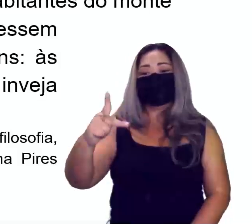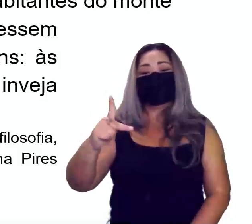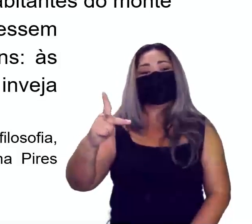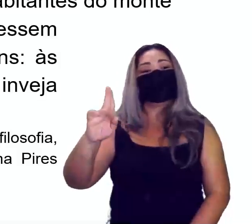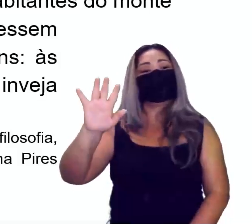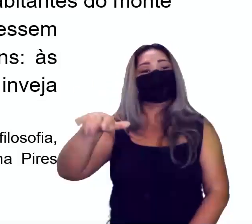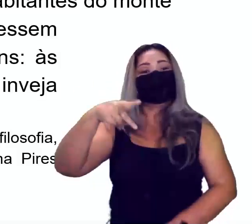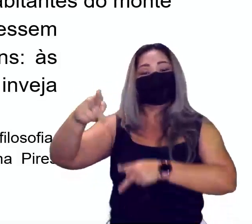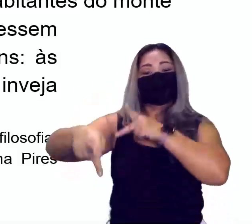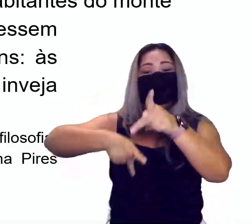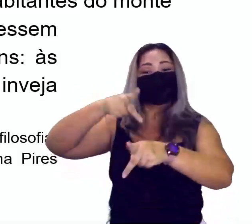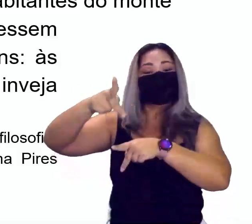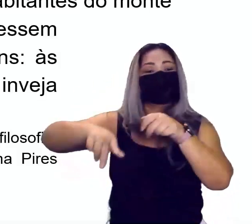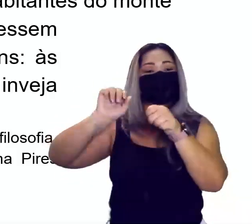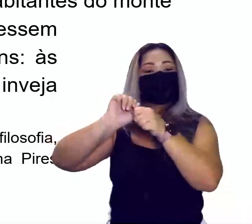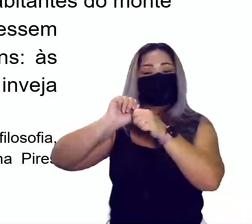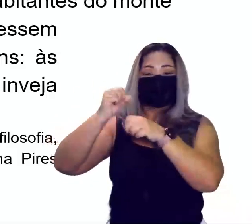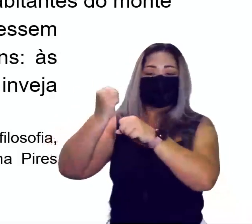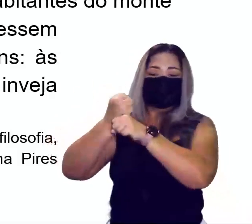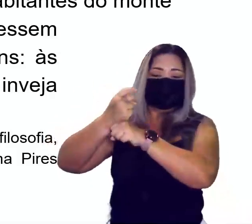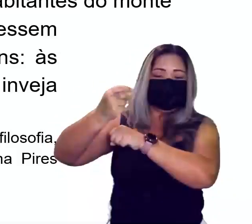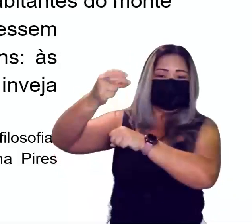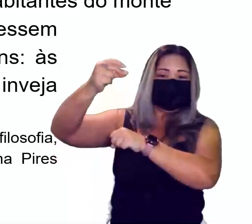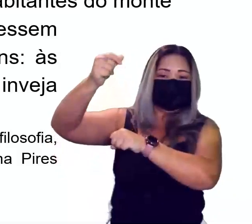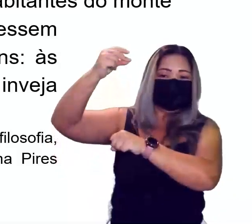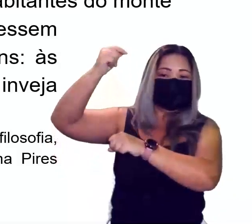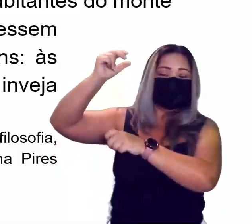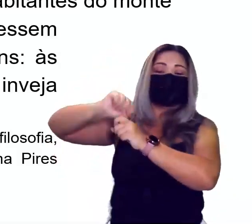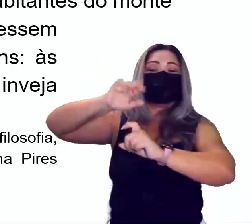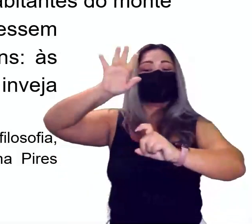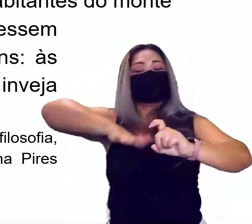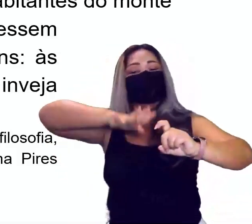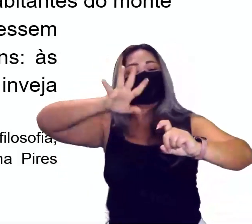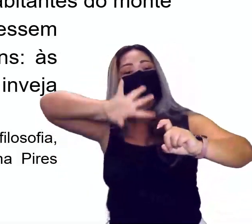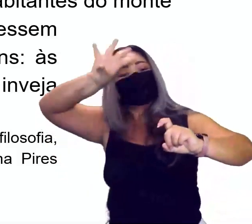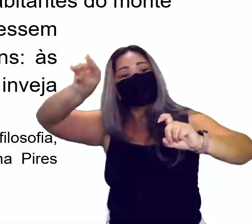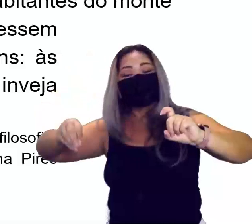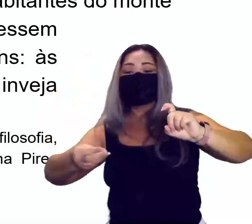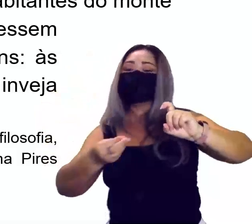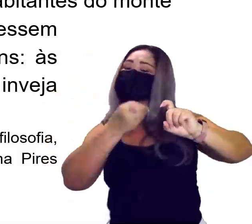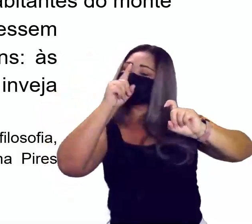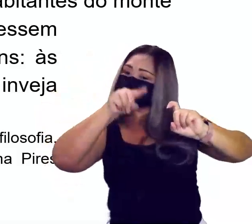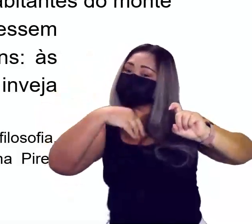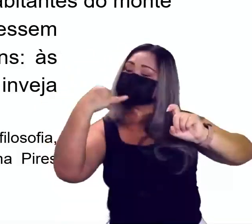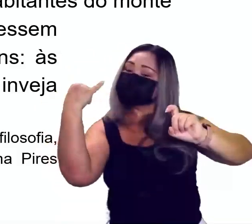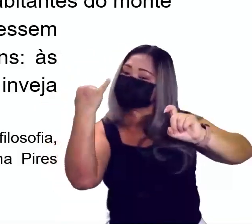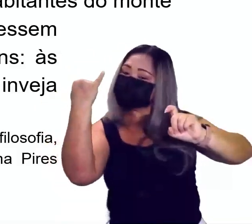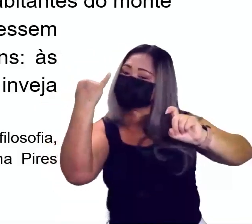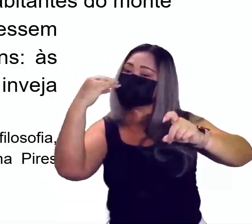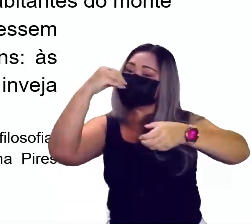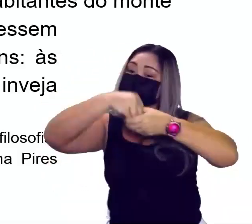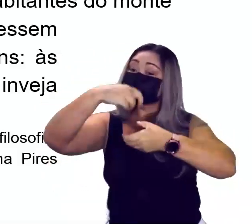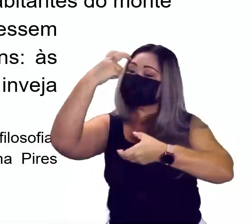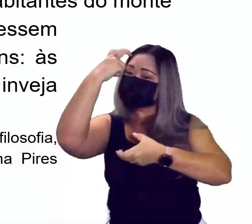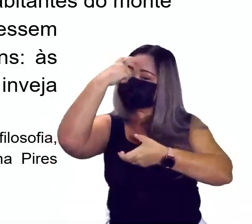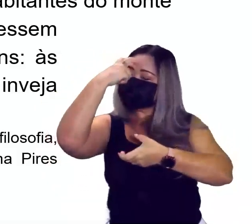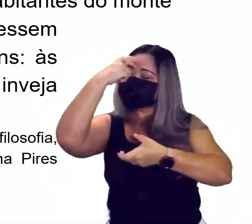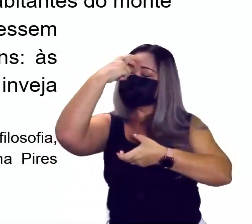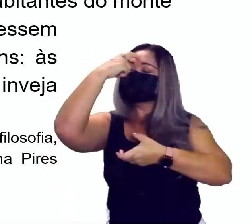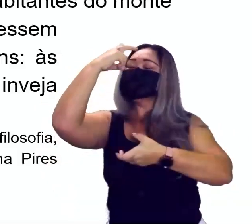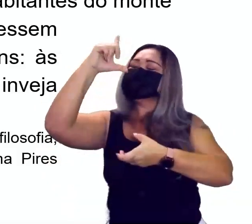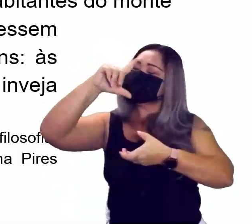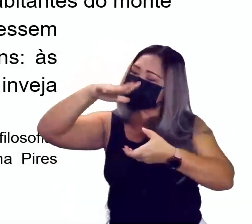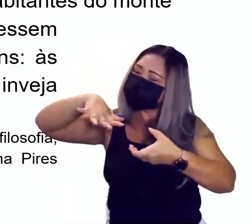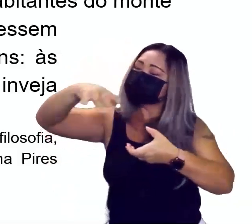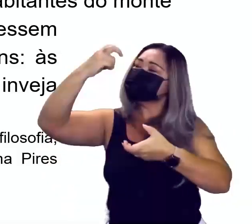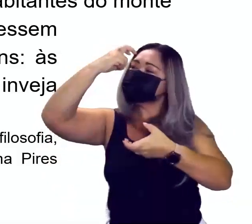para os povos antigos, né? Pode dizer que é os gregos, o mito era um componente importante na cultura, sempre estava no